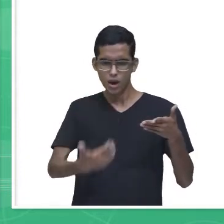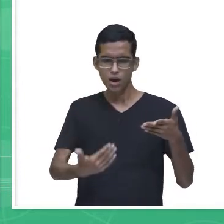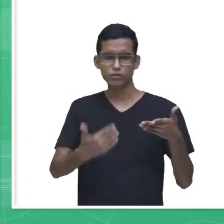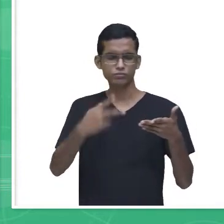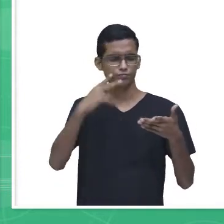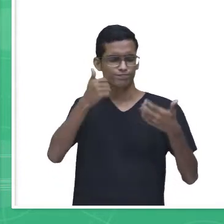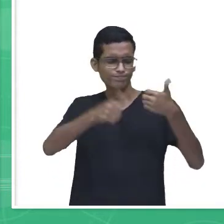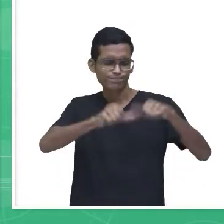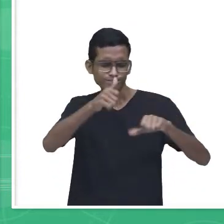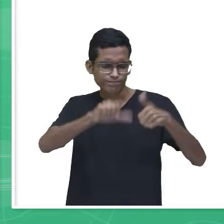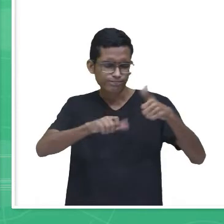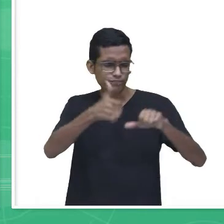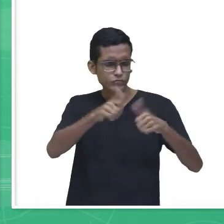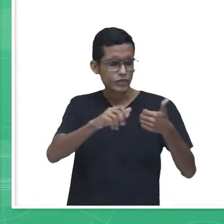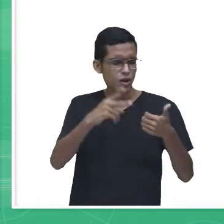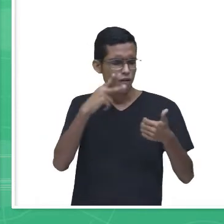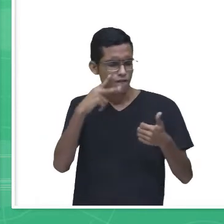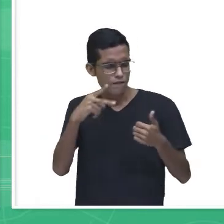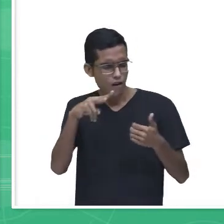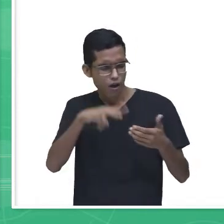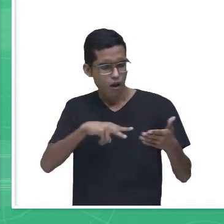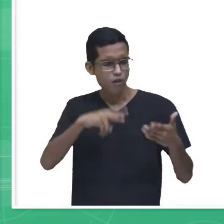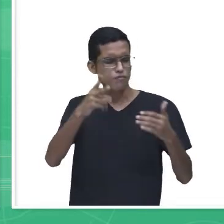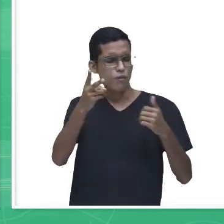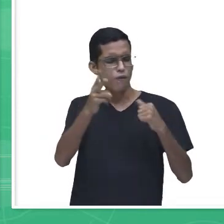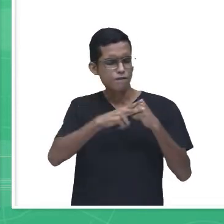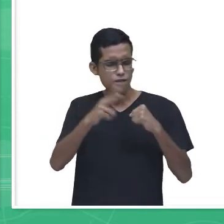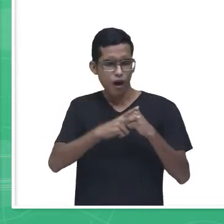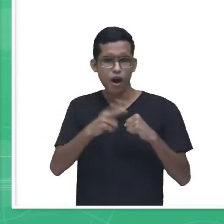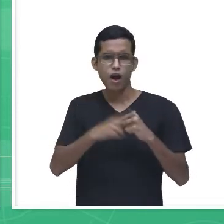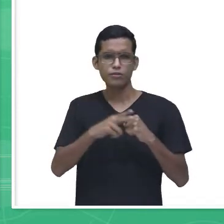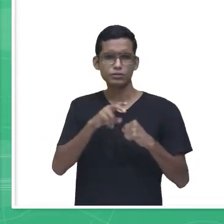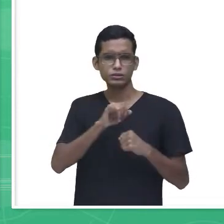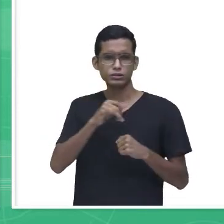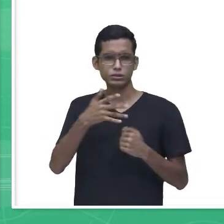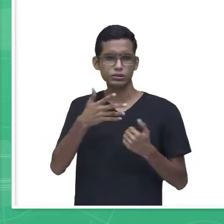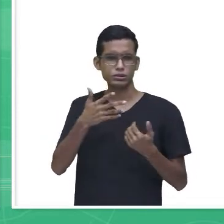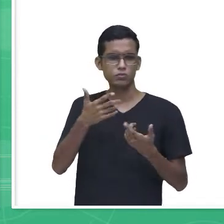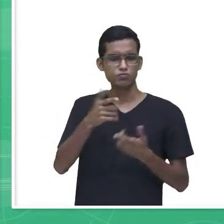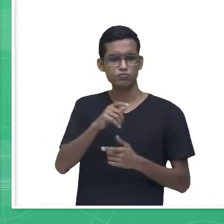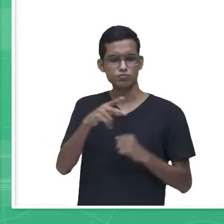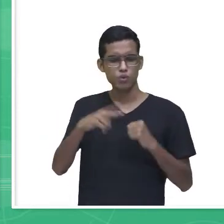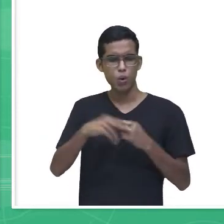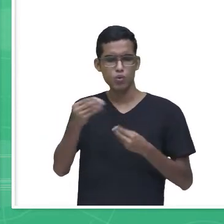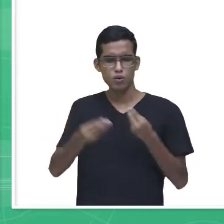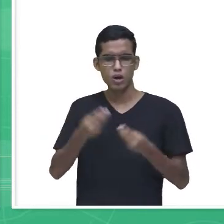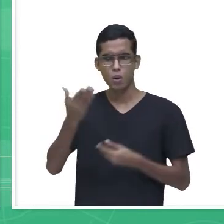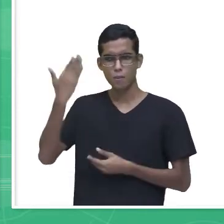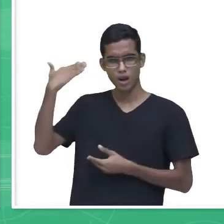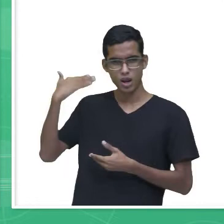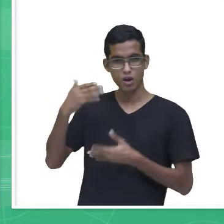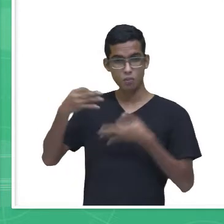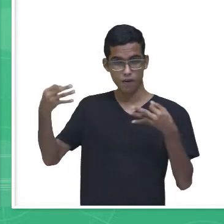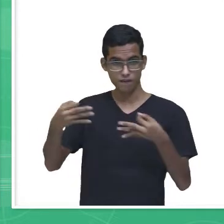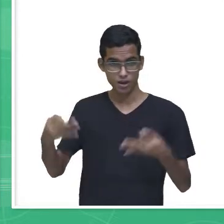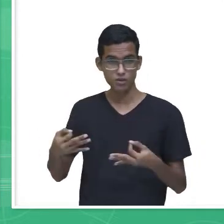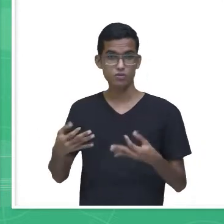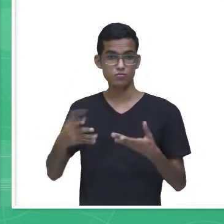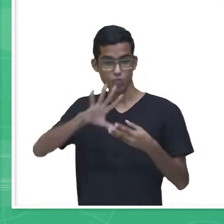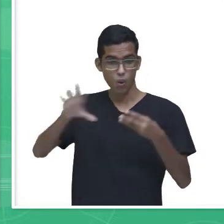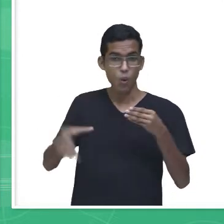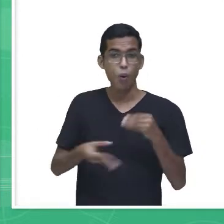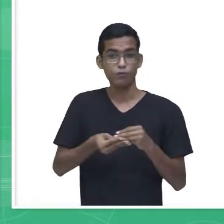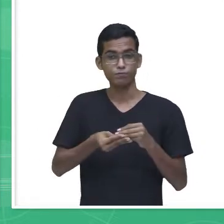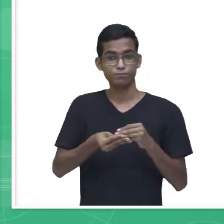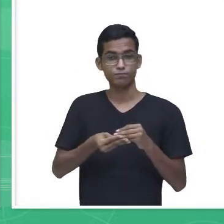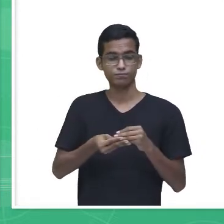observassem bem a conjugação desse tempo verbal, pretérito perfeito composto, dos verbos irregulares e